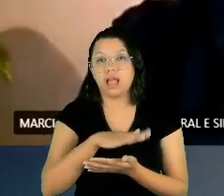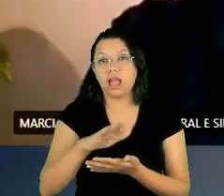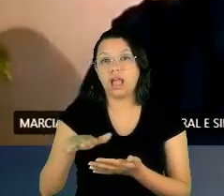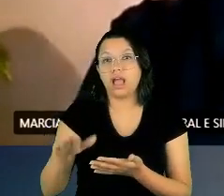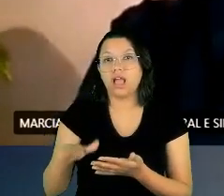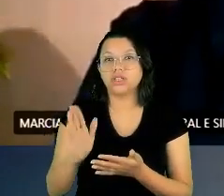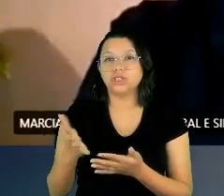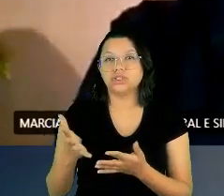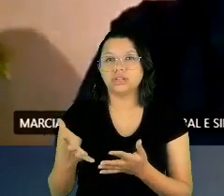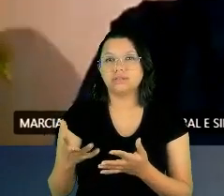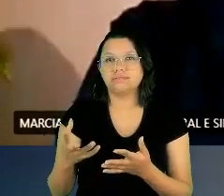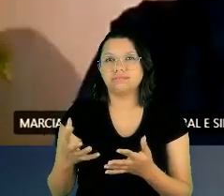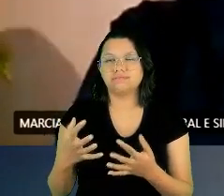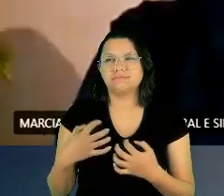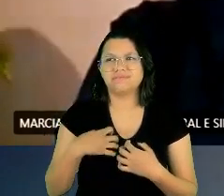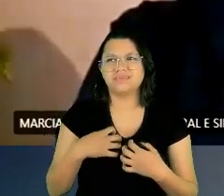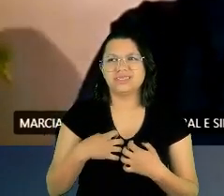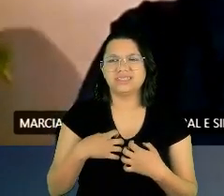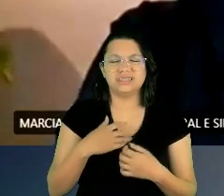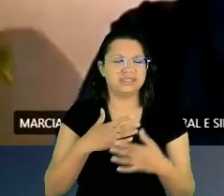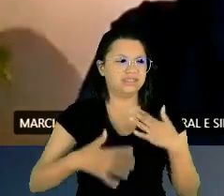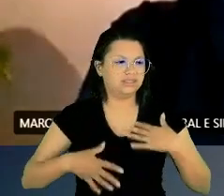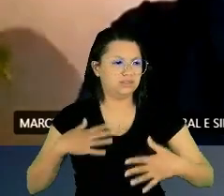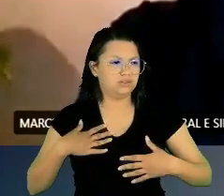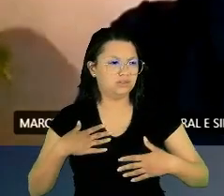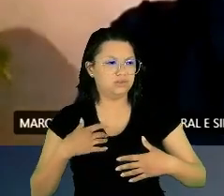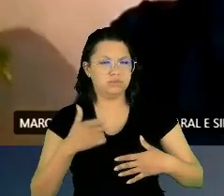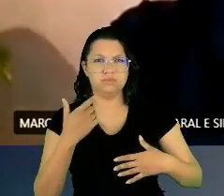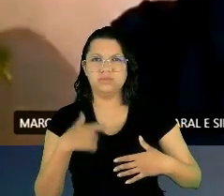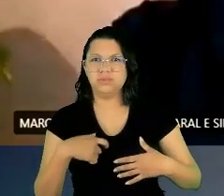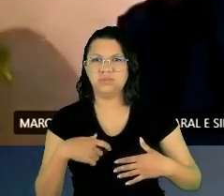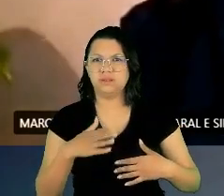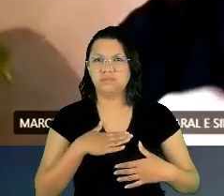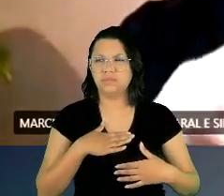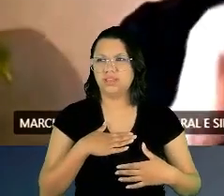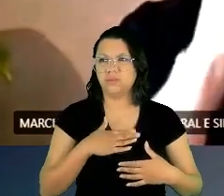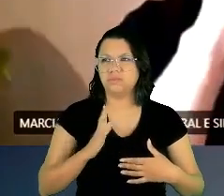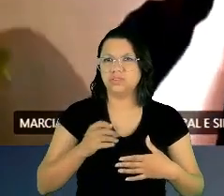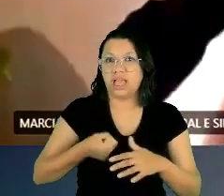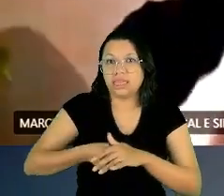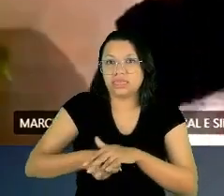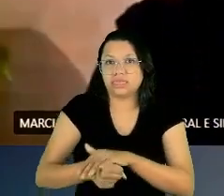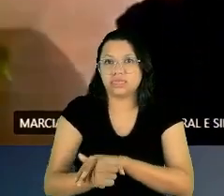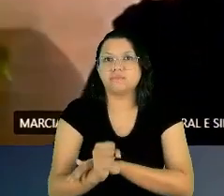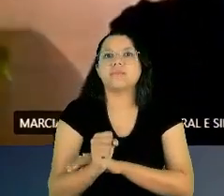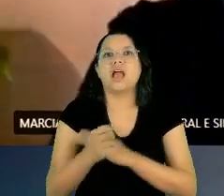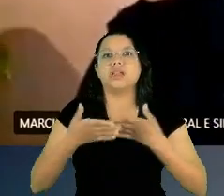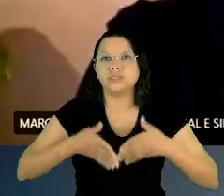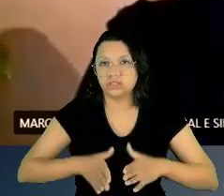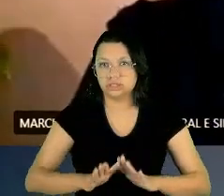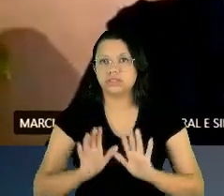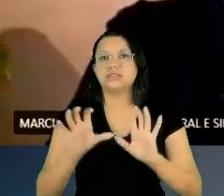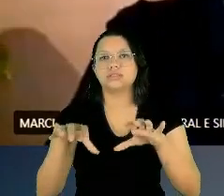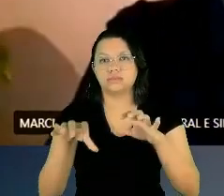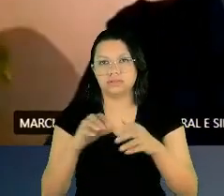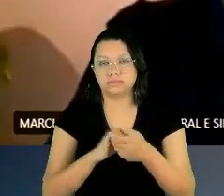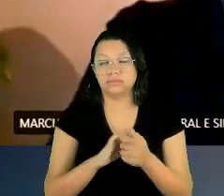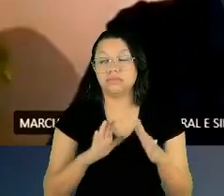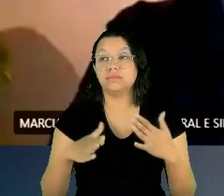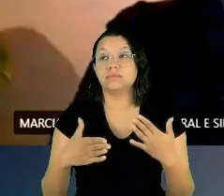realmente, a criança, desde pequeno, já sente que aquele corpo não é dela. Ela nasceu assim. E aí vem